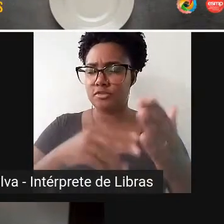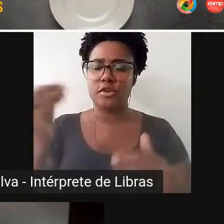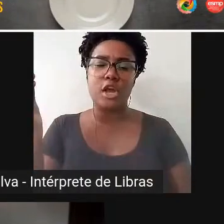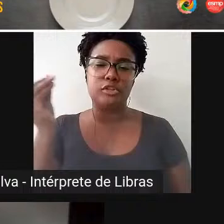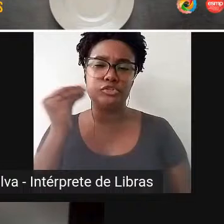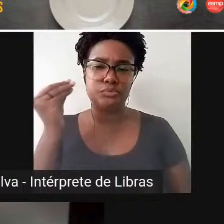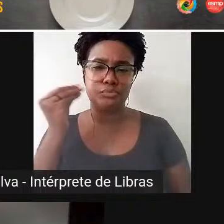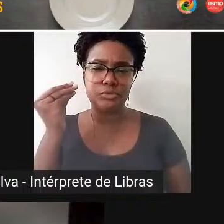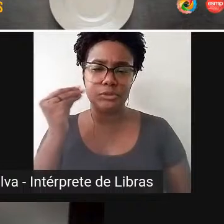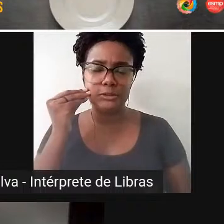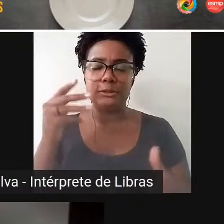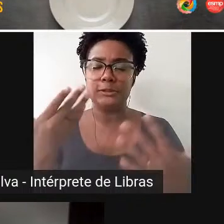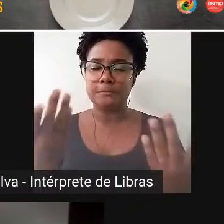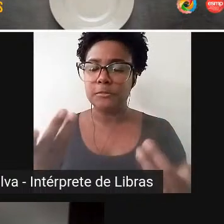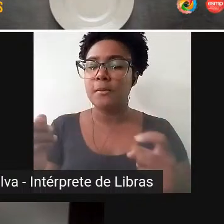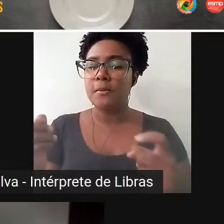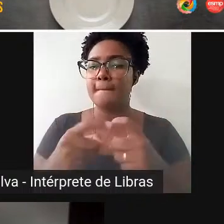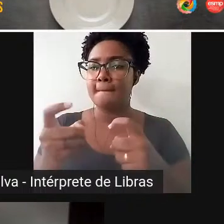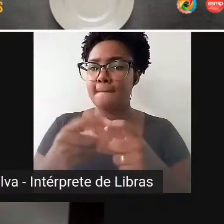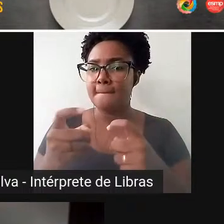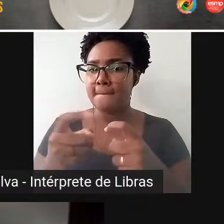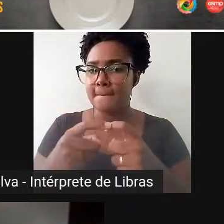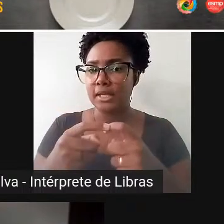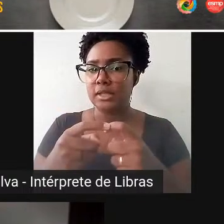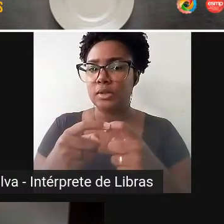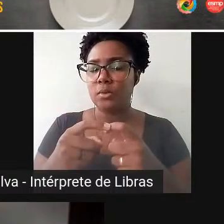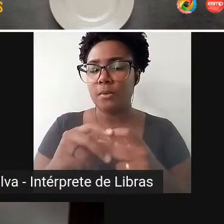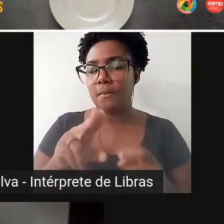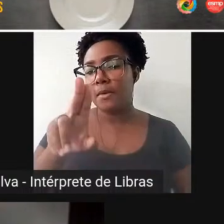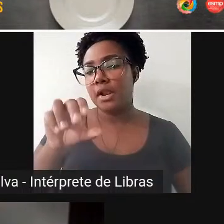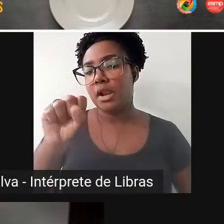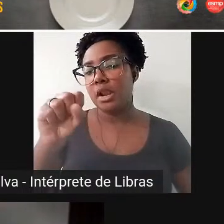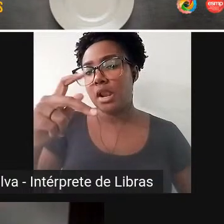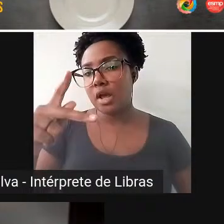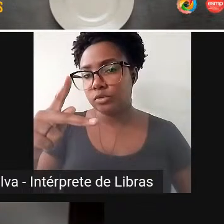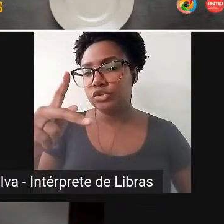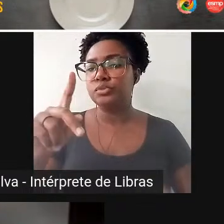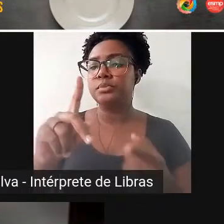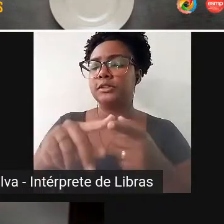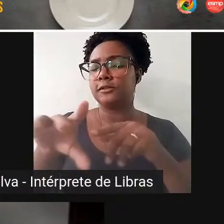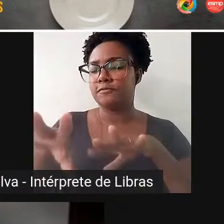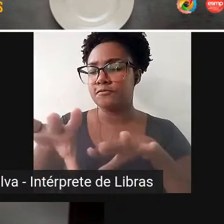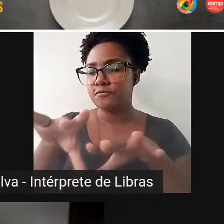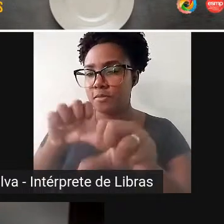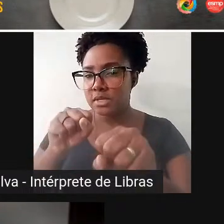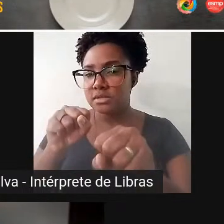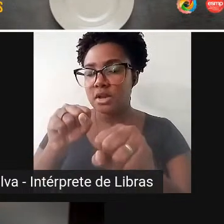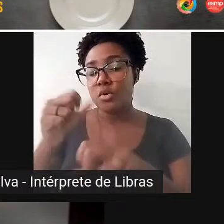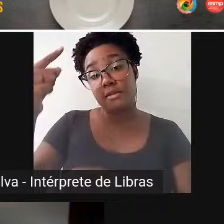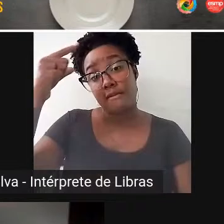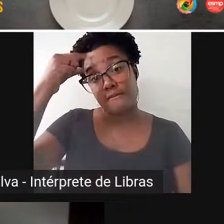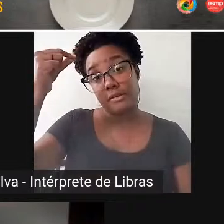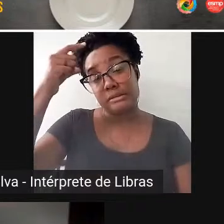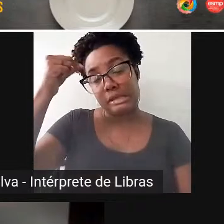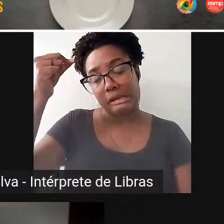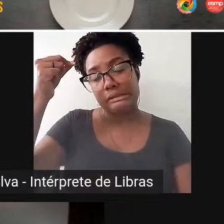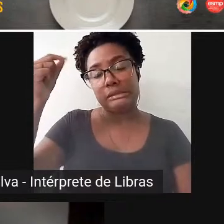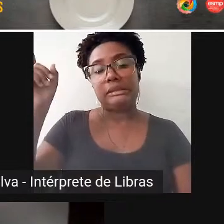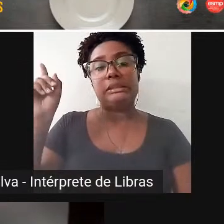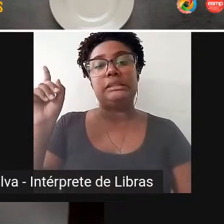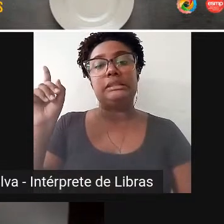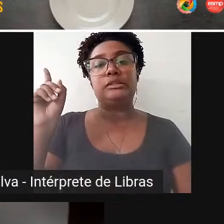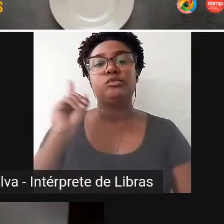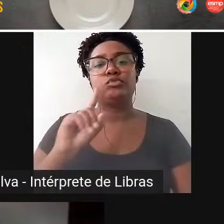pela USP, mestre em saúde pública pela Harvard School of Public Health, né, a escola de Harvard de